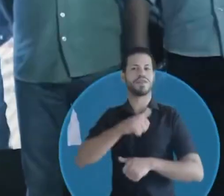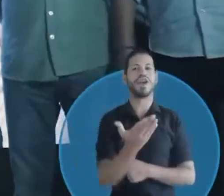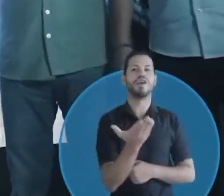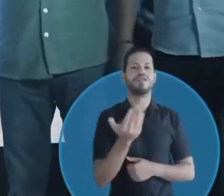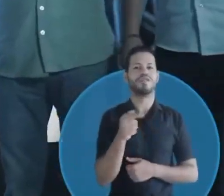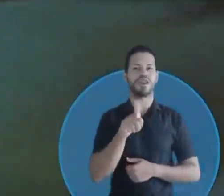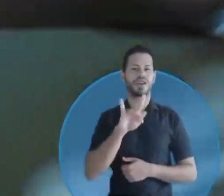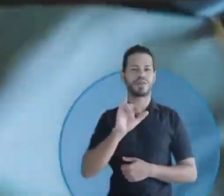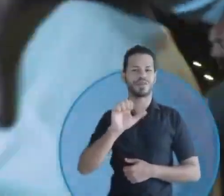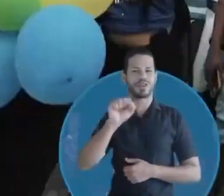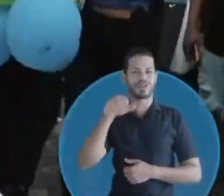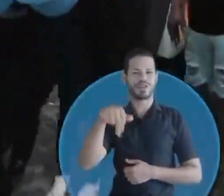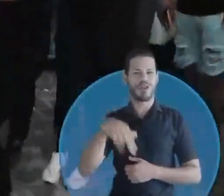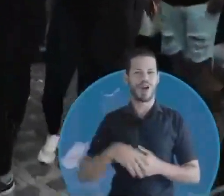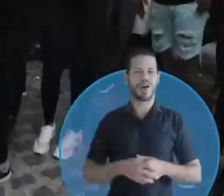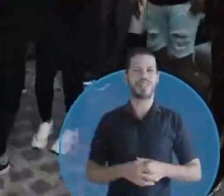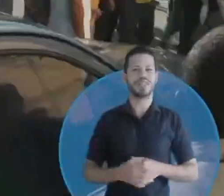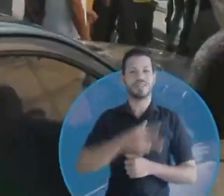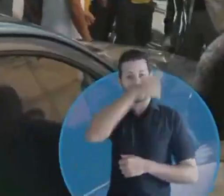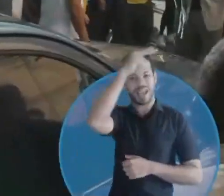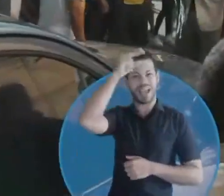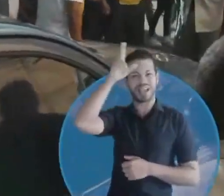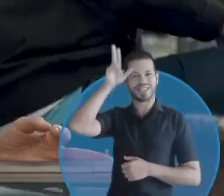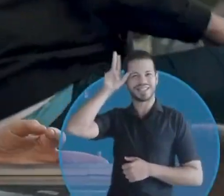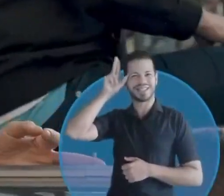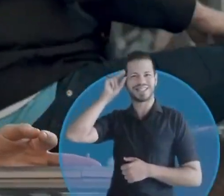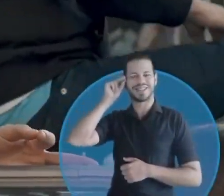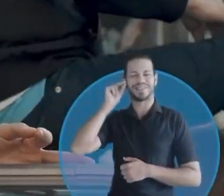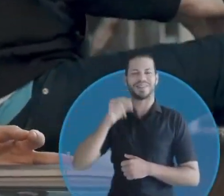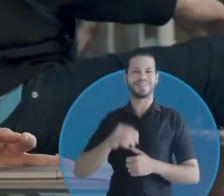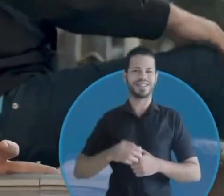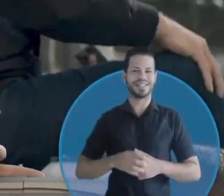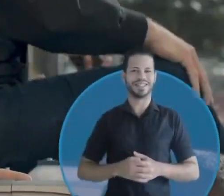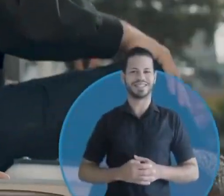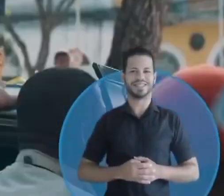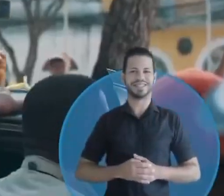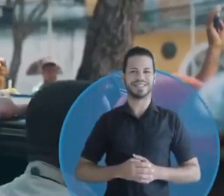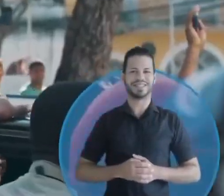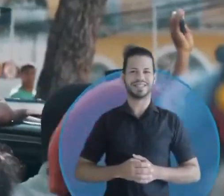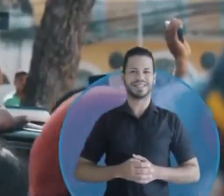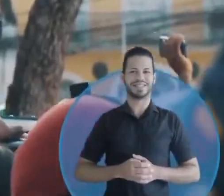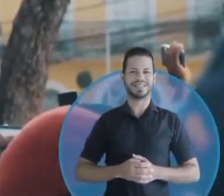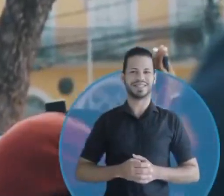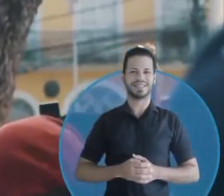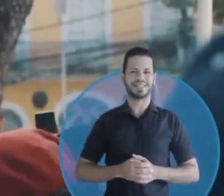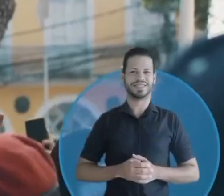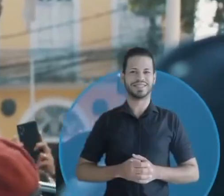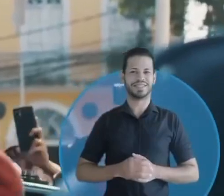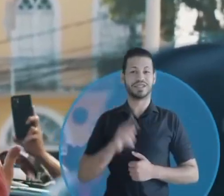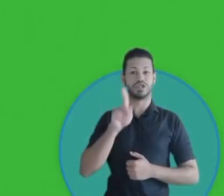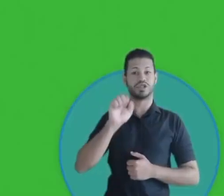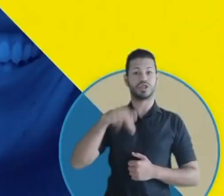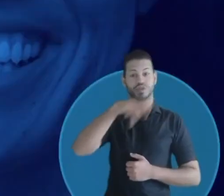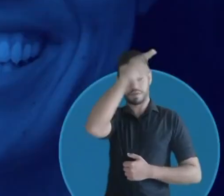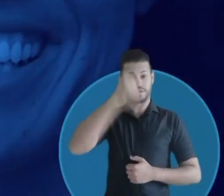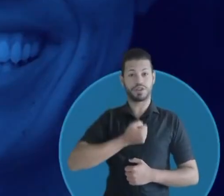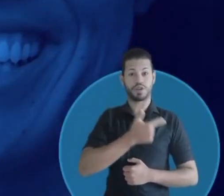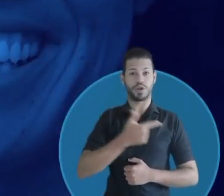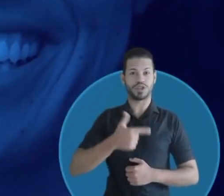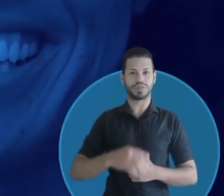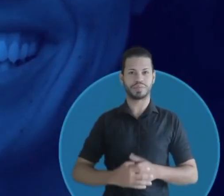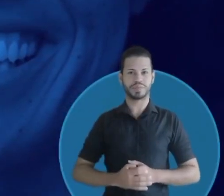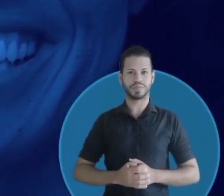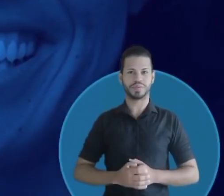pra mudar. Vem com Gilson. Recife, Recife.